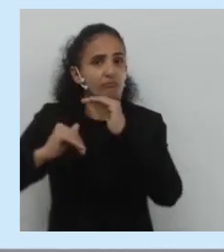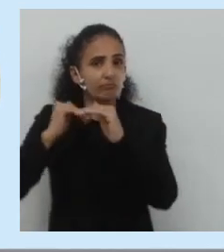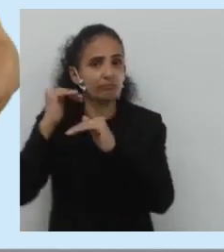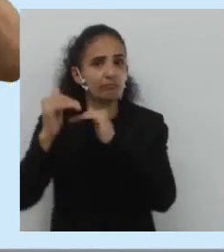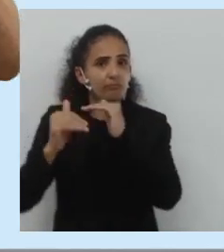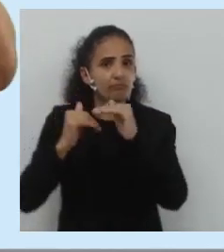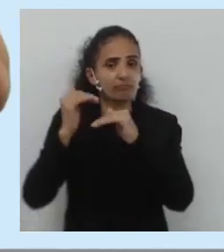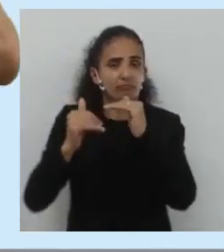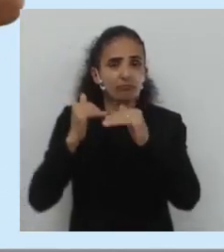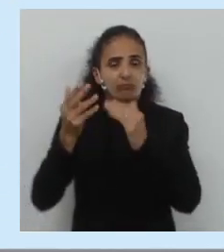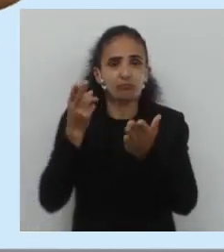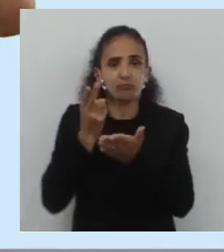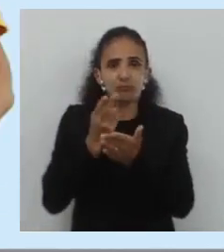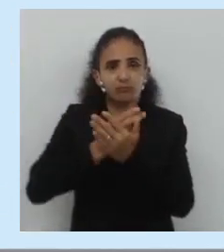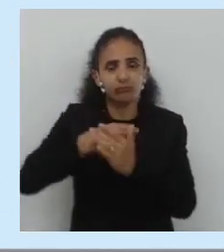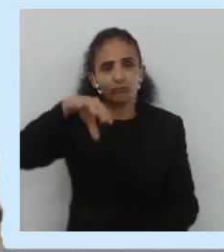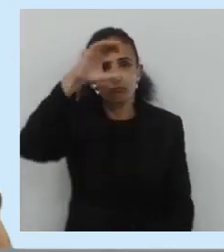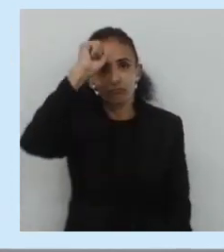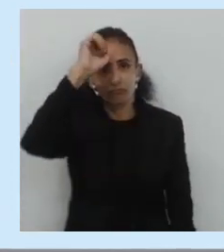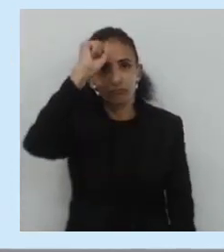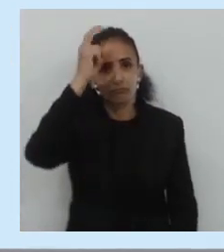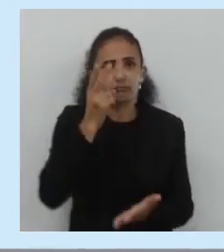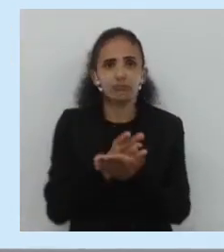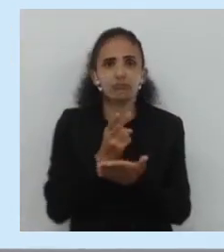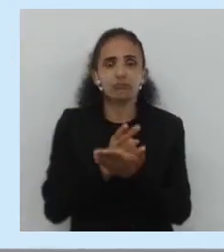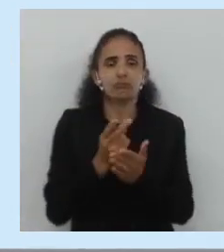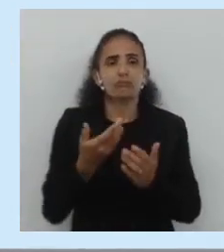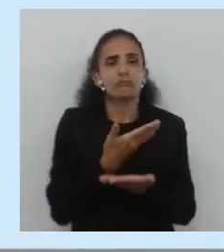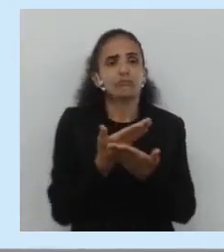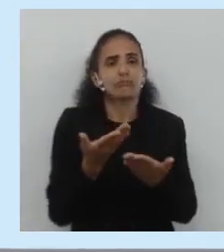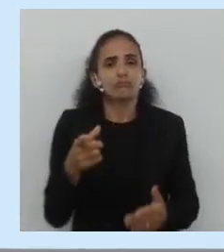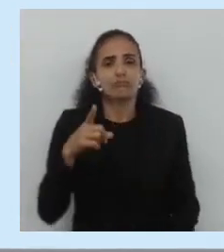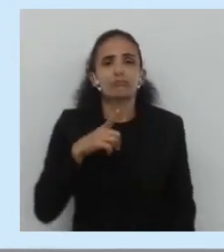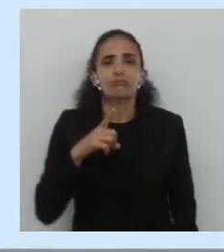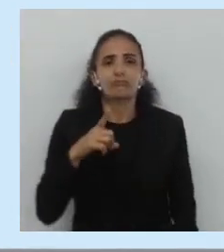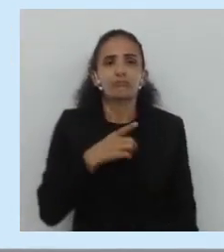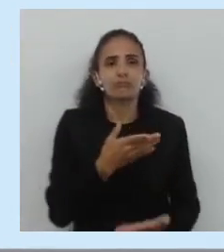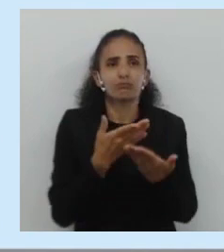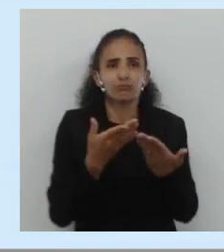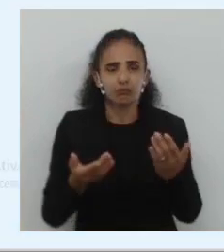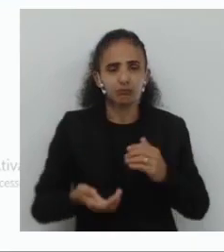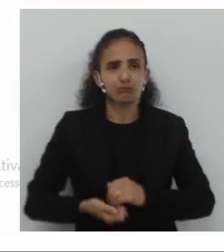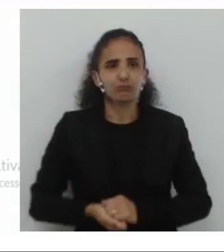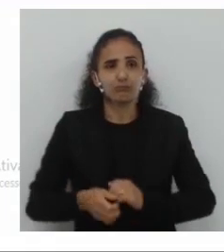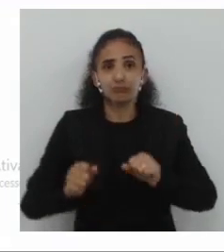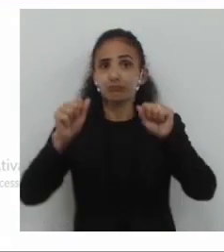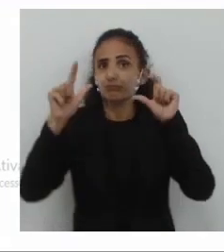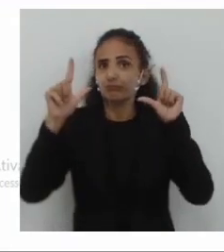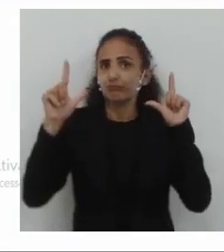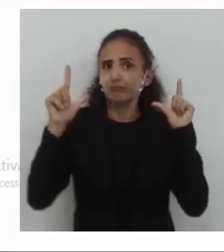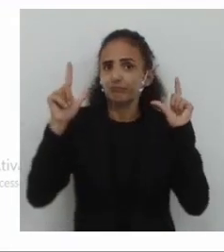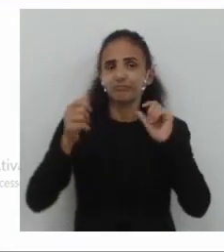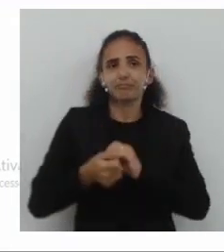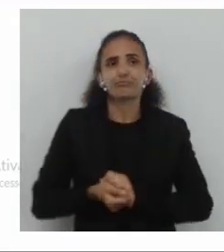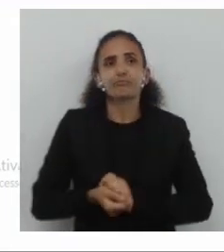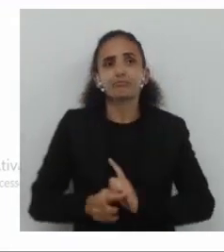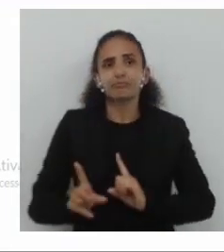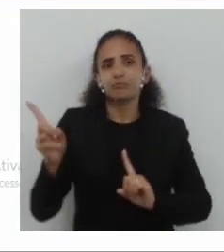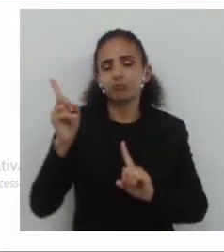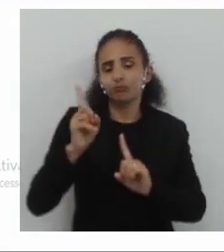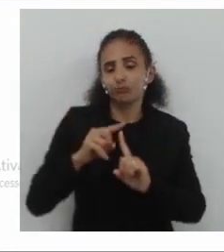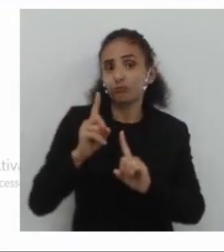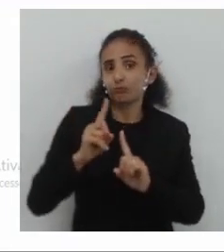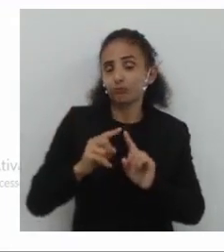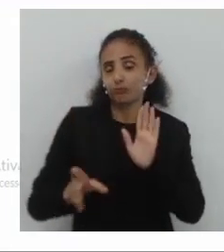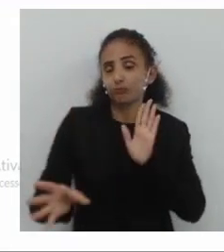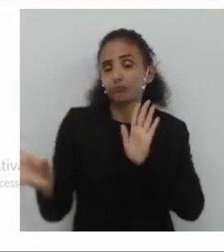ensino-aprendizagem, você aprender, certo? Vamos ver aqui. Nós temos aqui a seguinte questão, olhando para a tela. Em qualquer tipo de